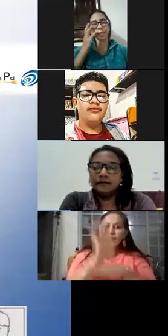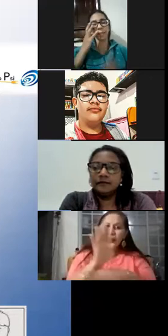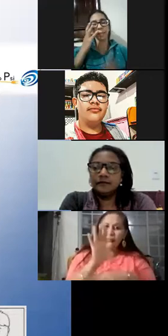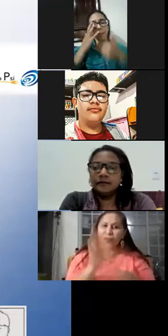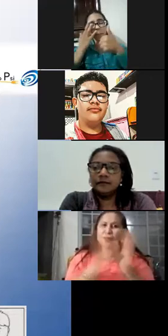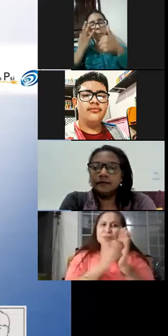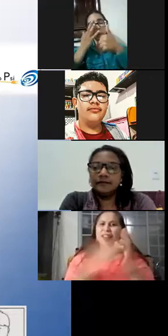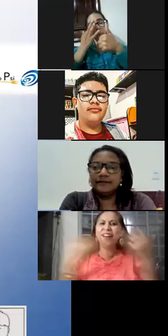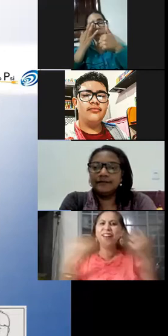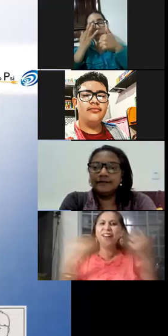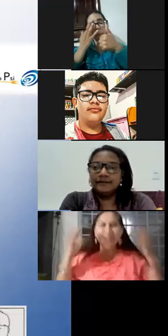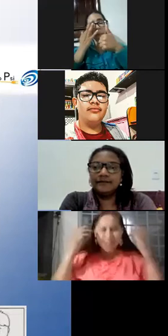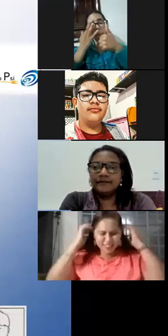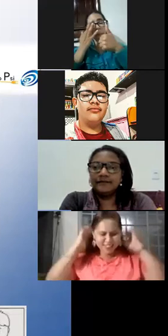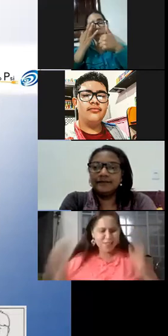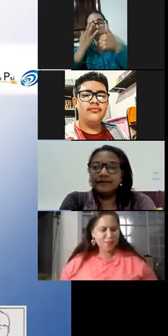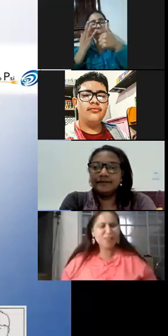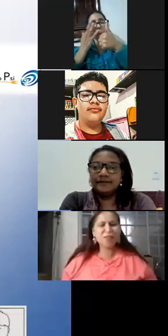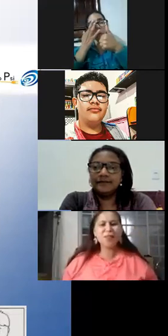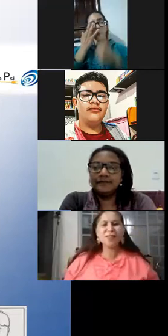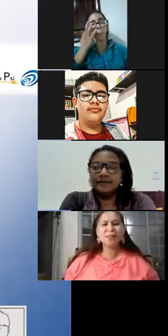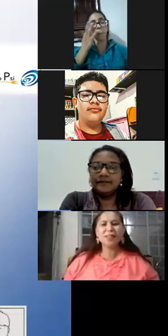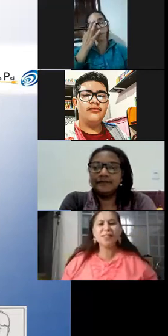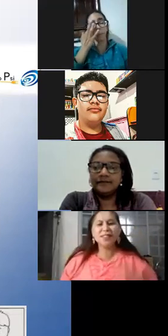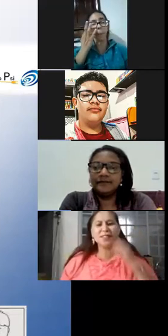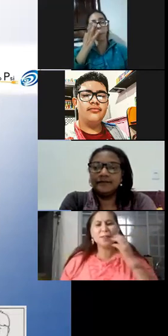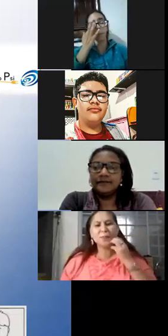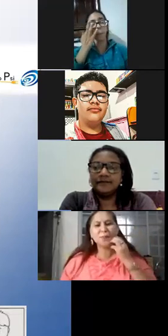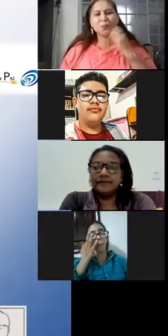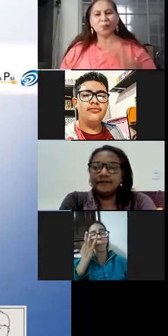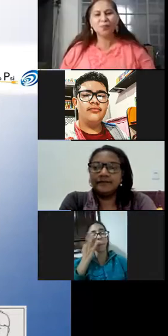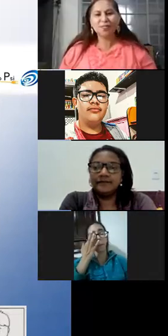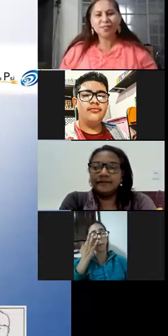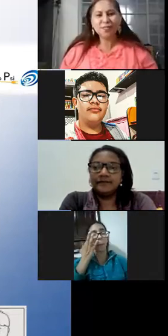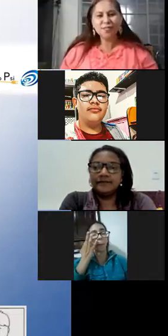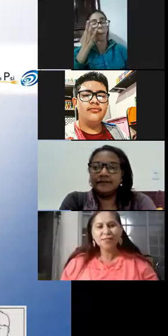à tarde, viu? Vamos seguir o exemplo de Andressa.